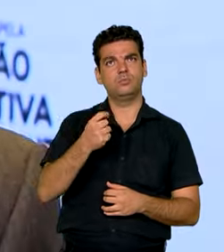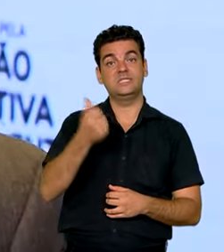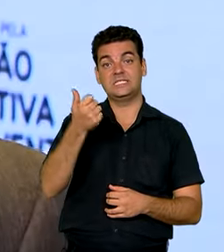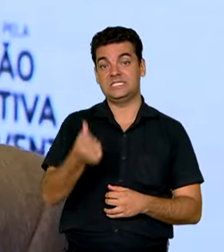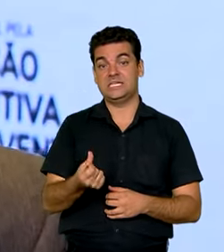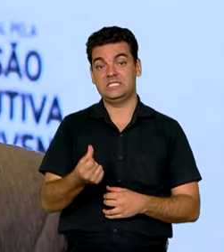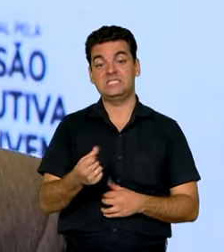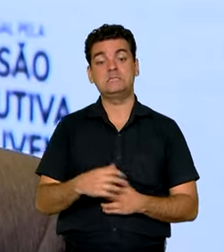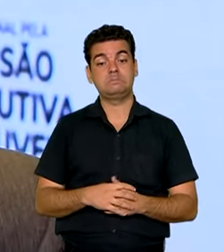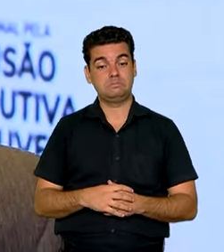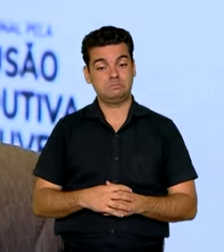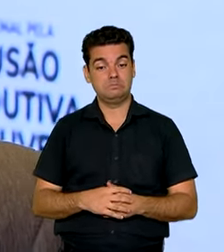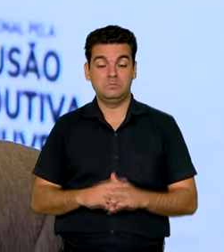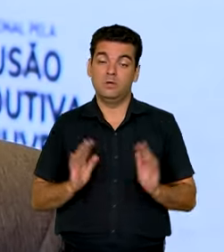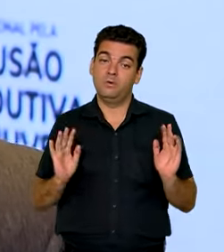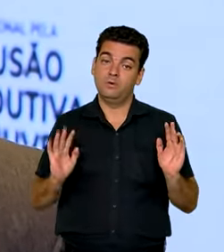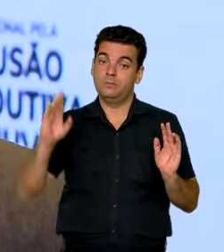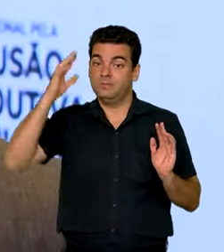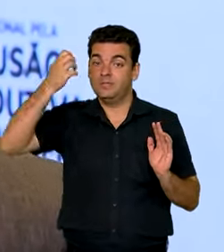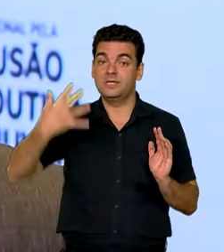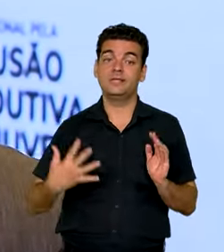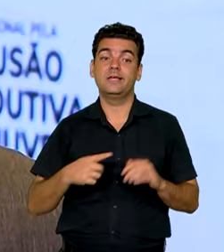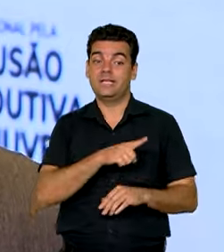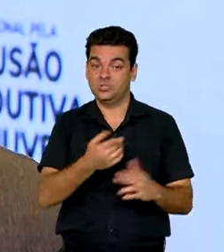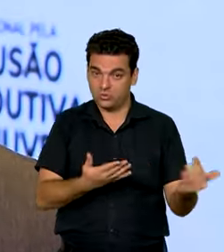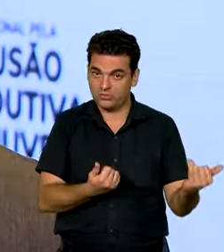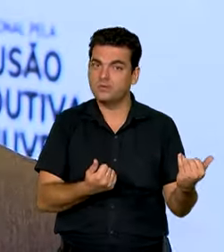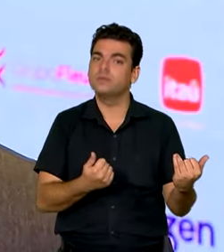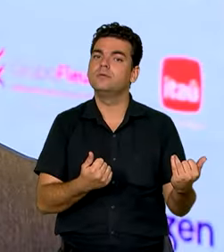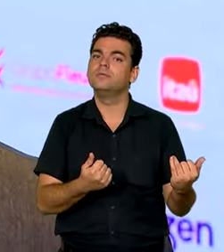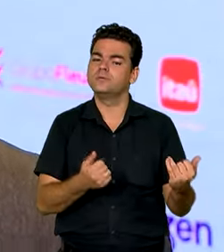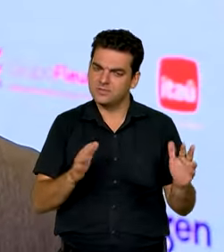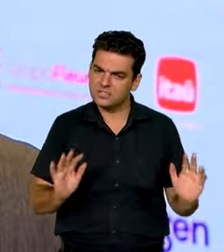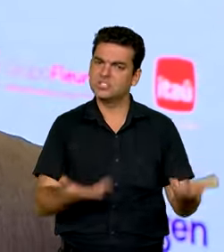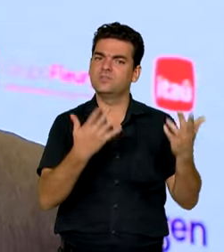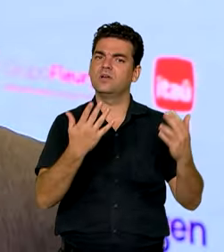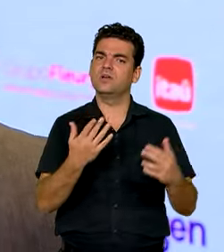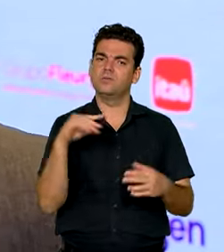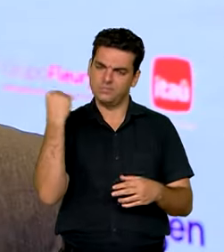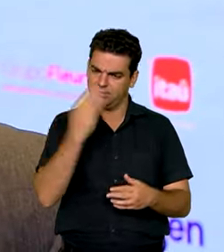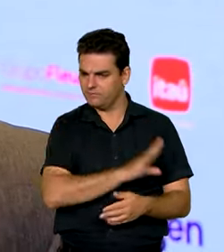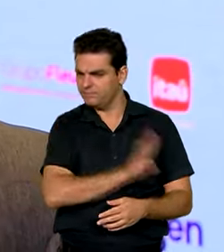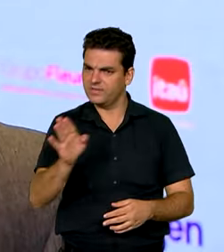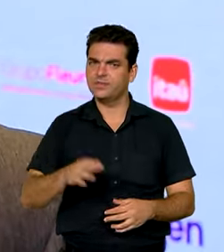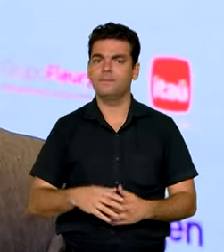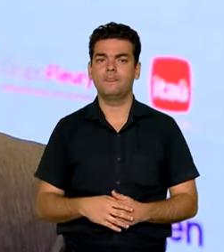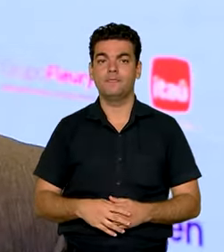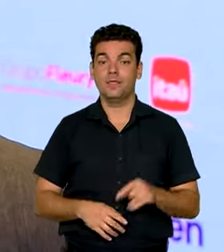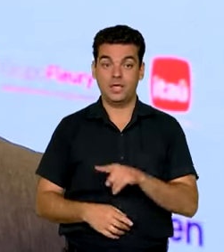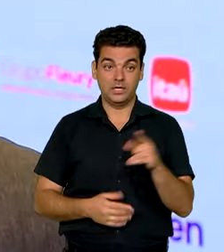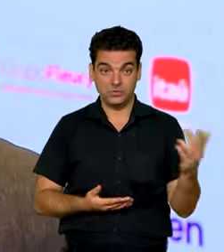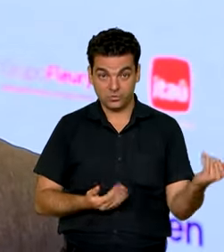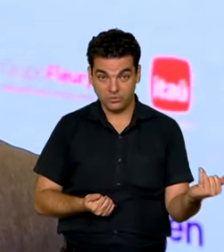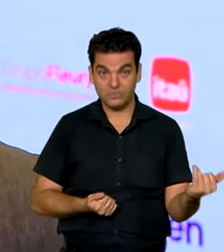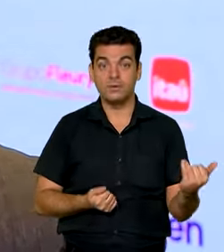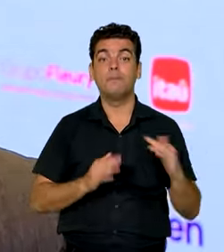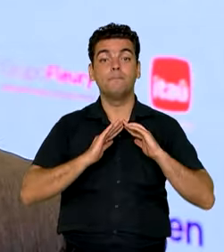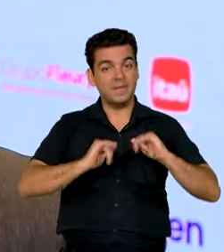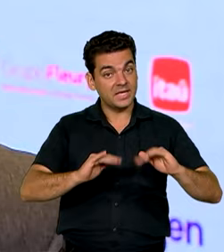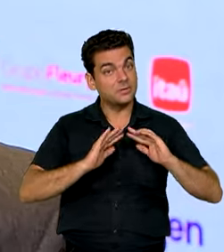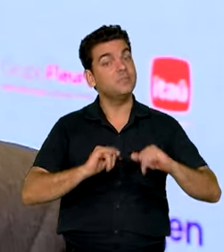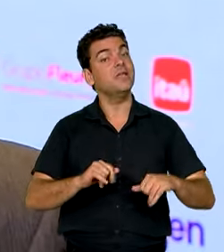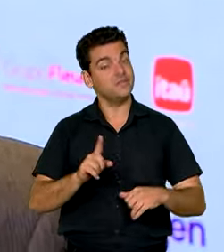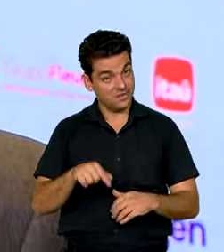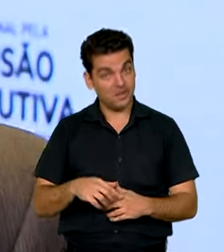2016. É preciso que a gente dê oportunidade para a juventude. A juventude, ela clama por isso